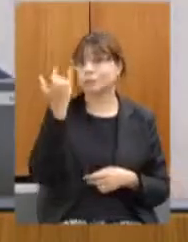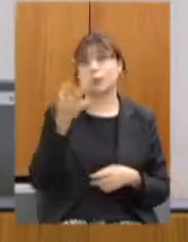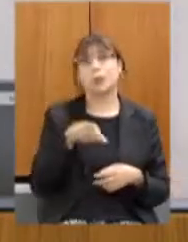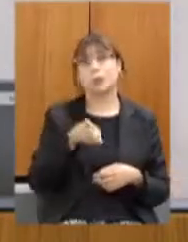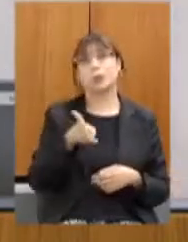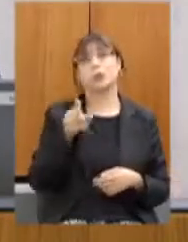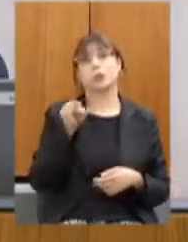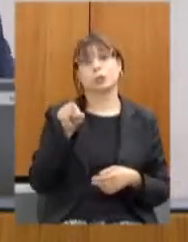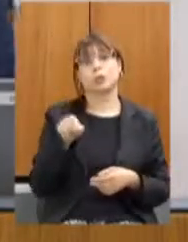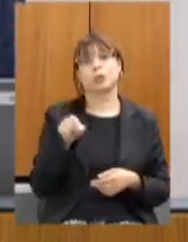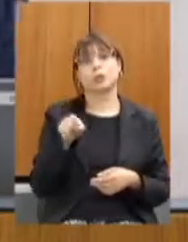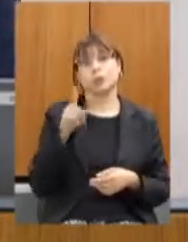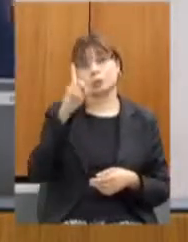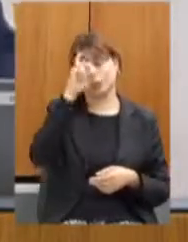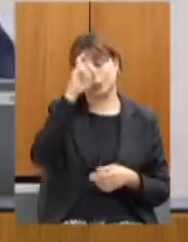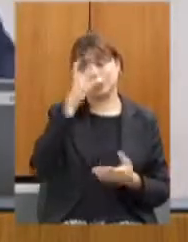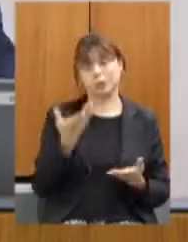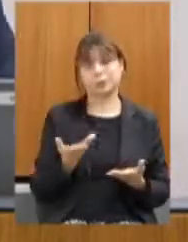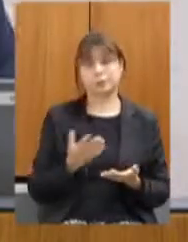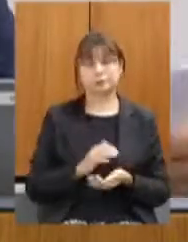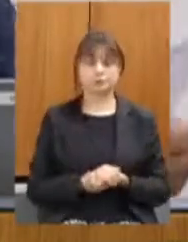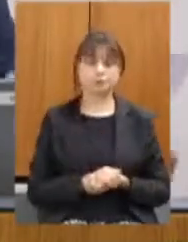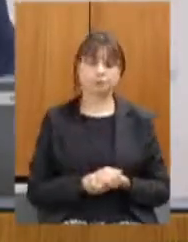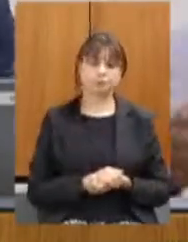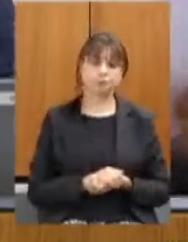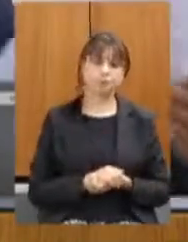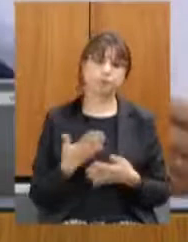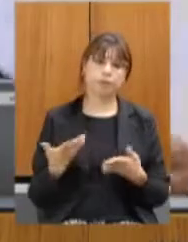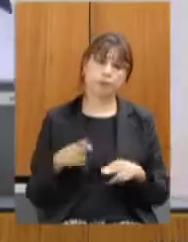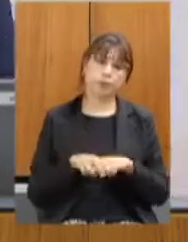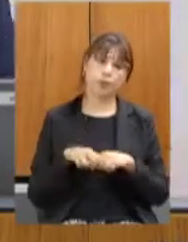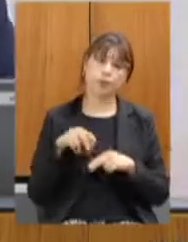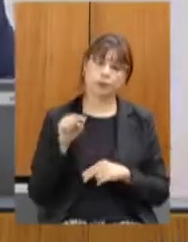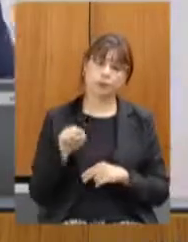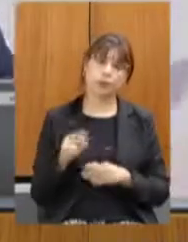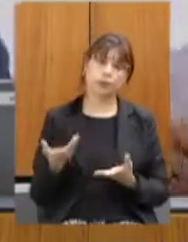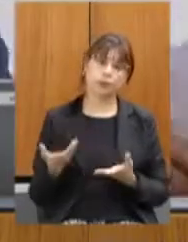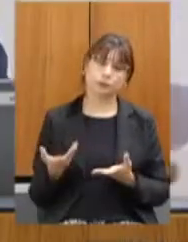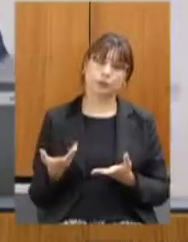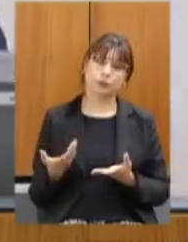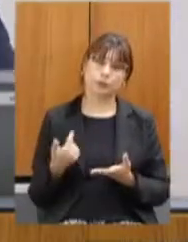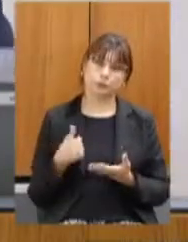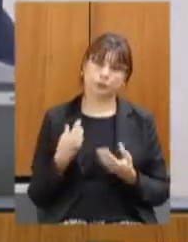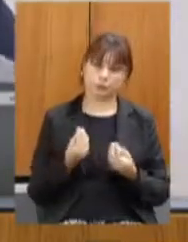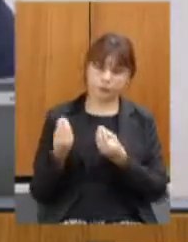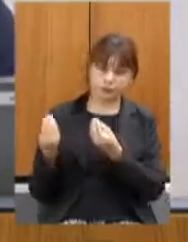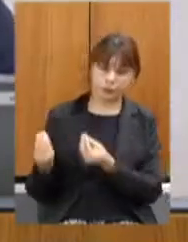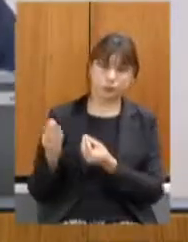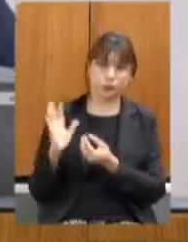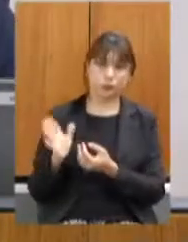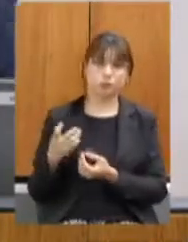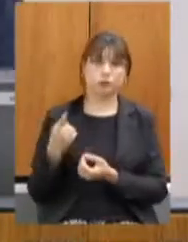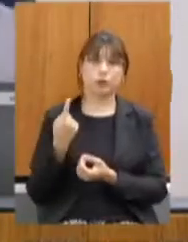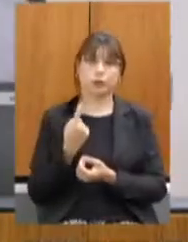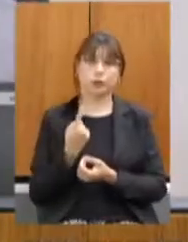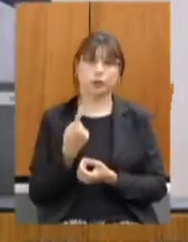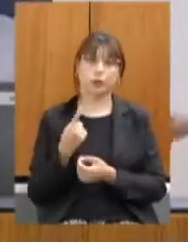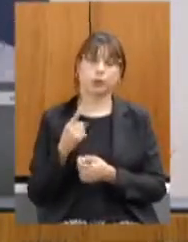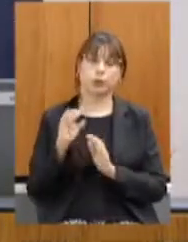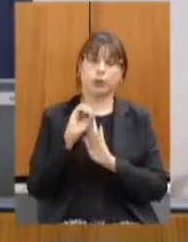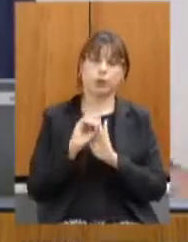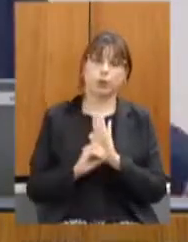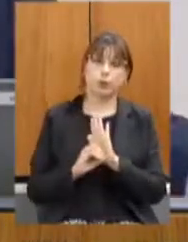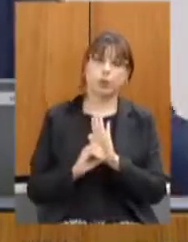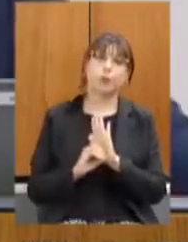hospitalar da o diante desse desse quadro secretário Inclusive eu passei a mão de vossa excelência' um desses ofícios